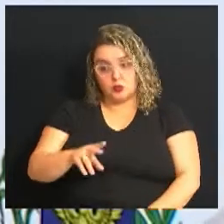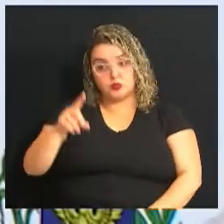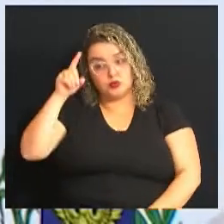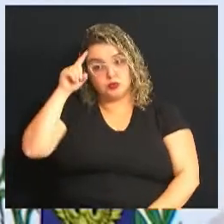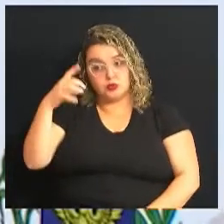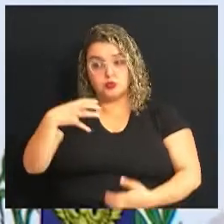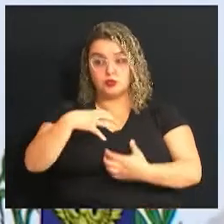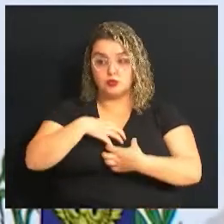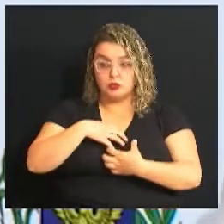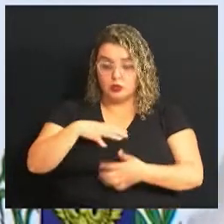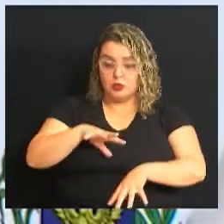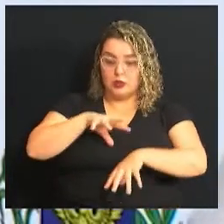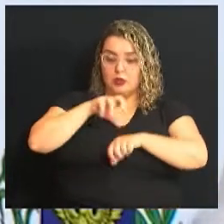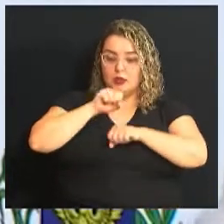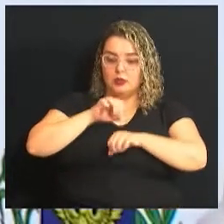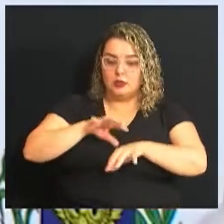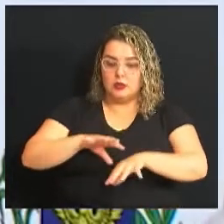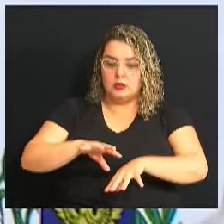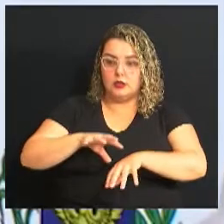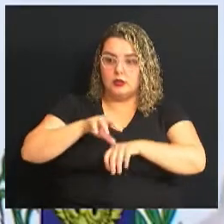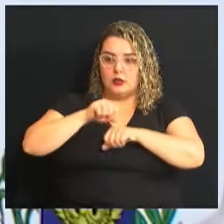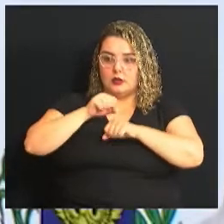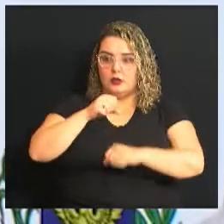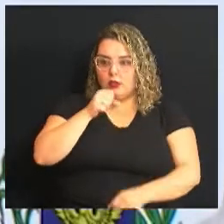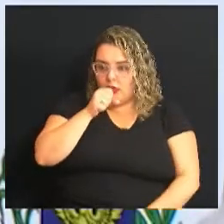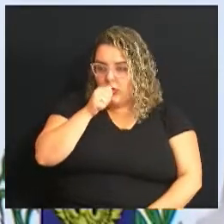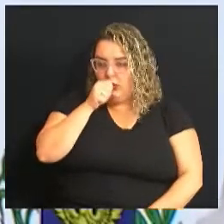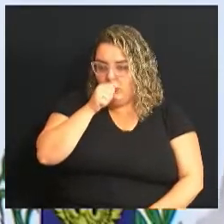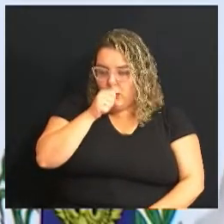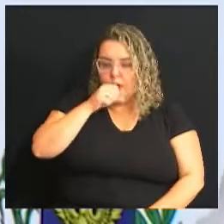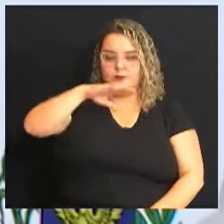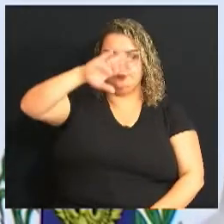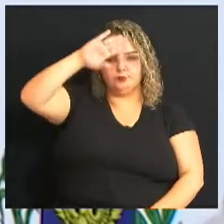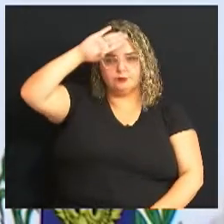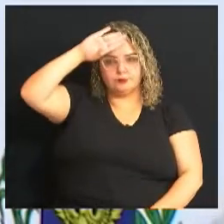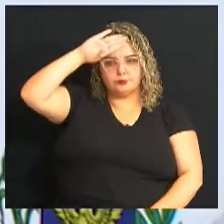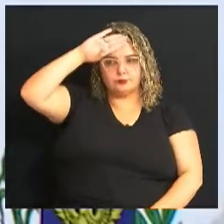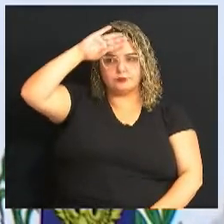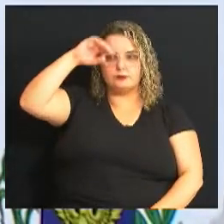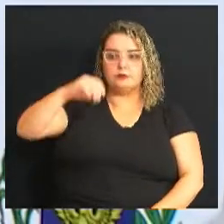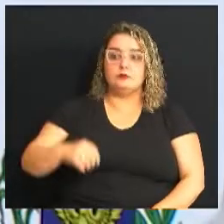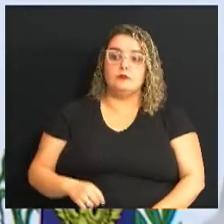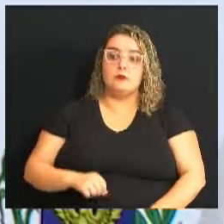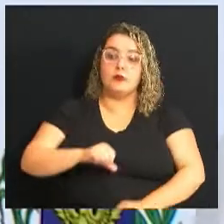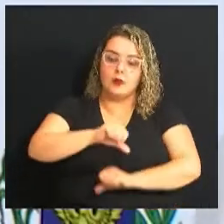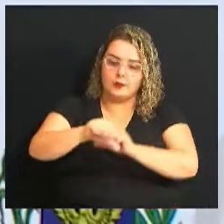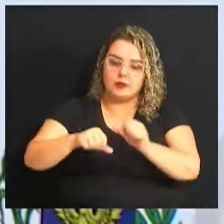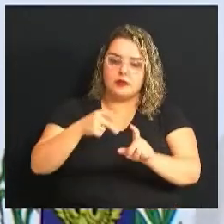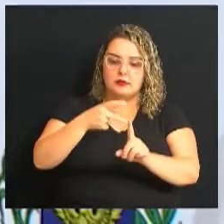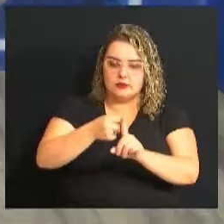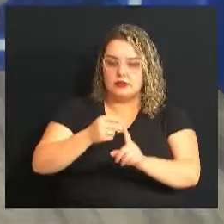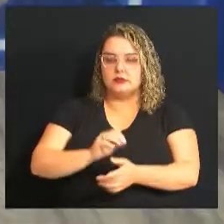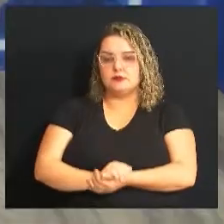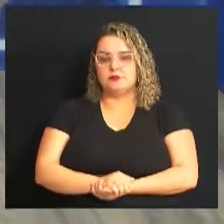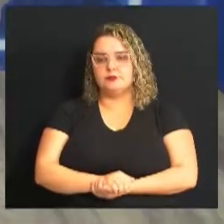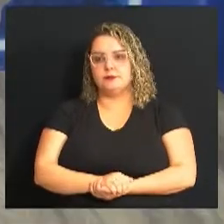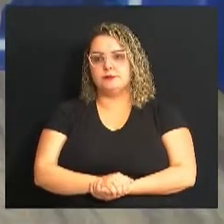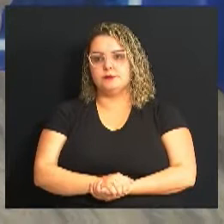sintoma respiratório, aí tiver com tosse, febre, a gente recomenda que seja adiada a vacinação.